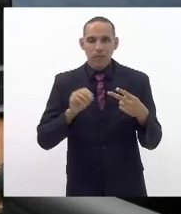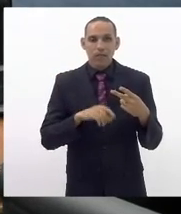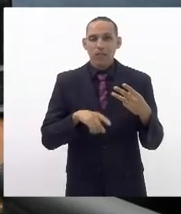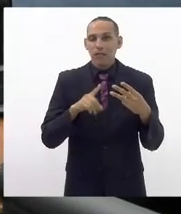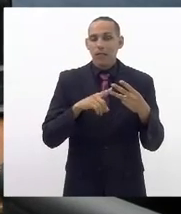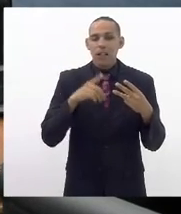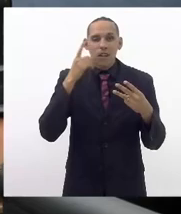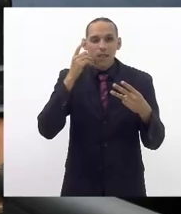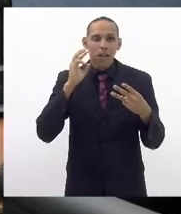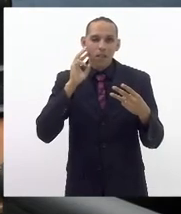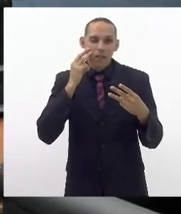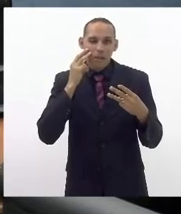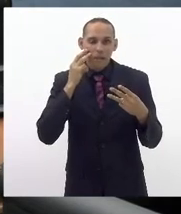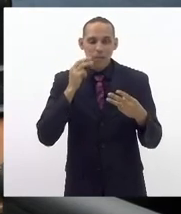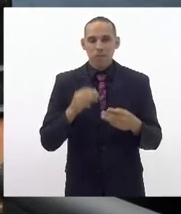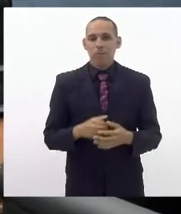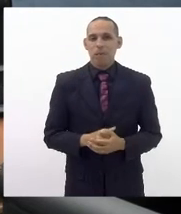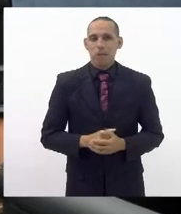o deputado Valdeque.